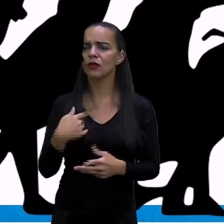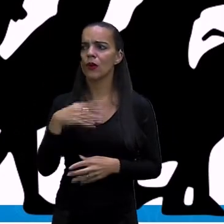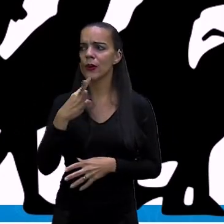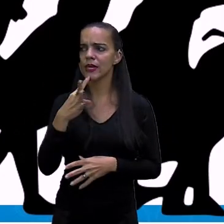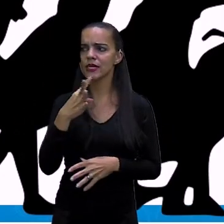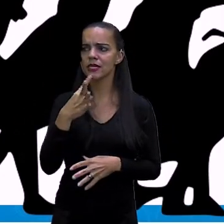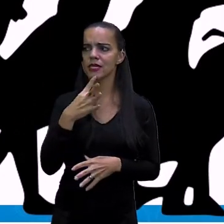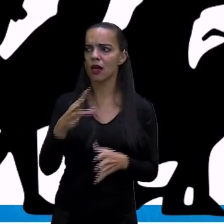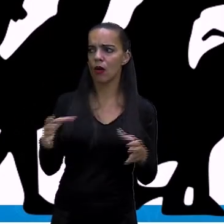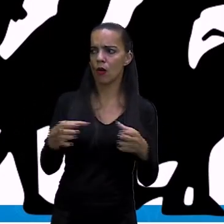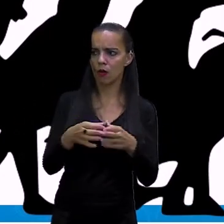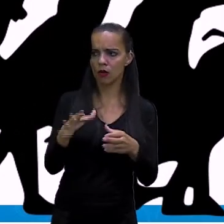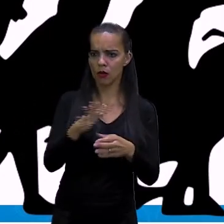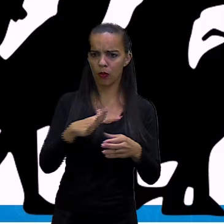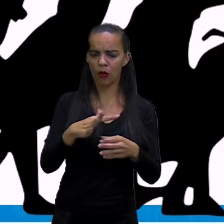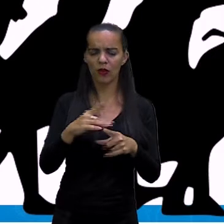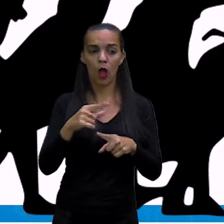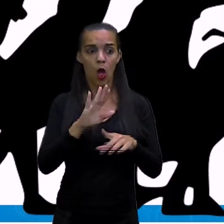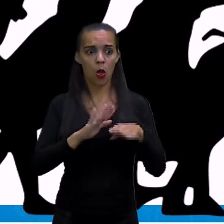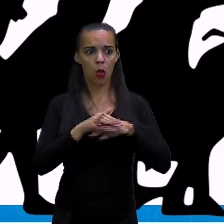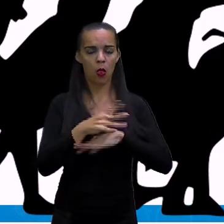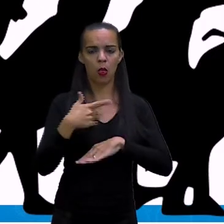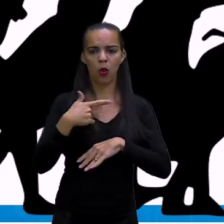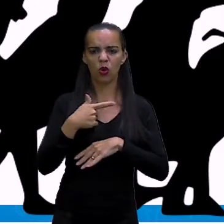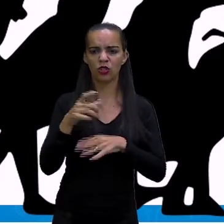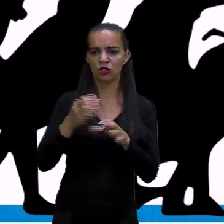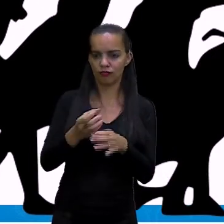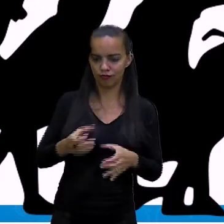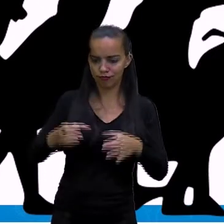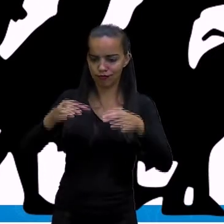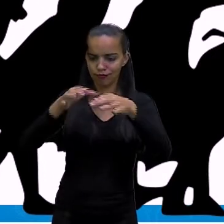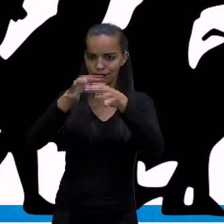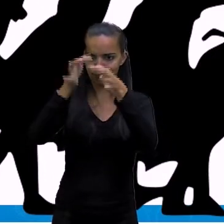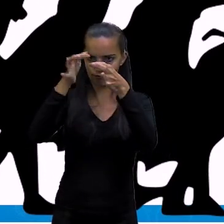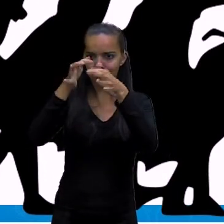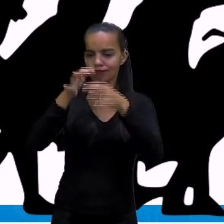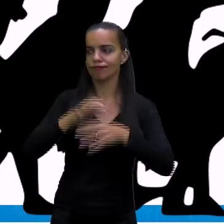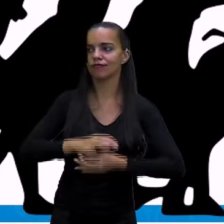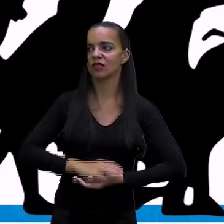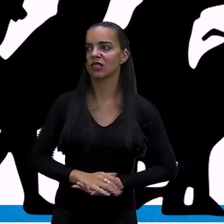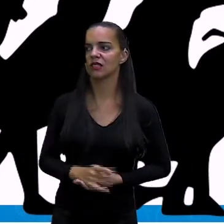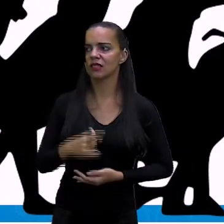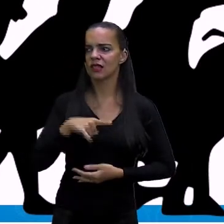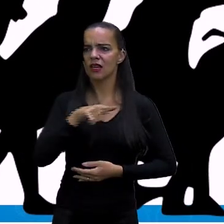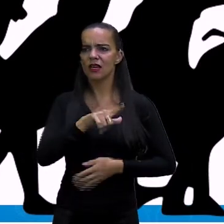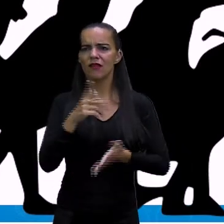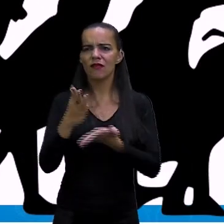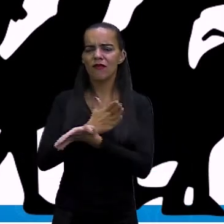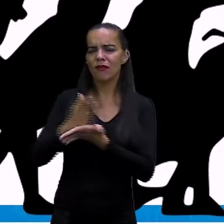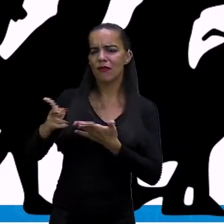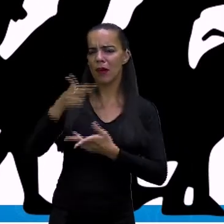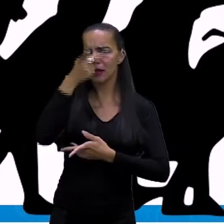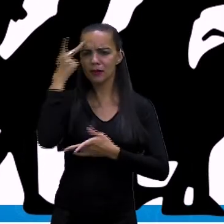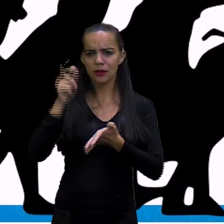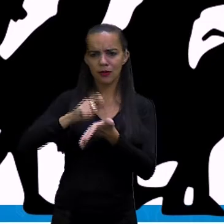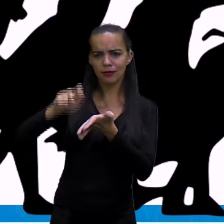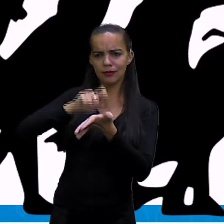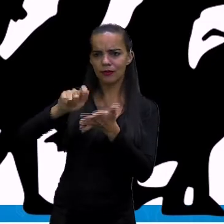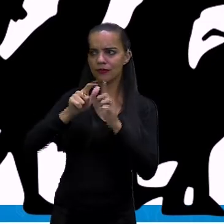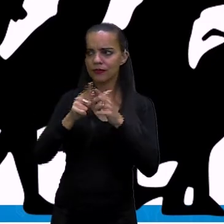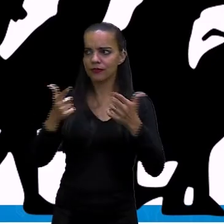como a Noite das Garrafadas, na capital do Império. O assassinato do jornalista Líbero